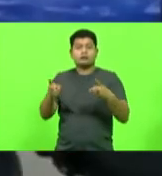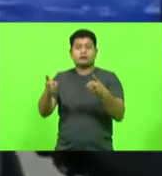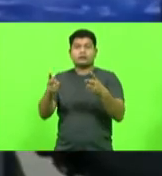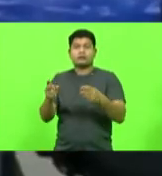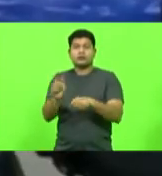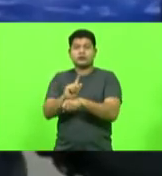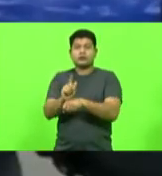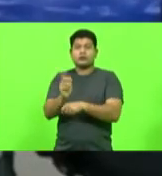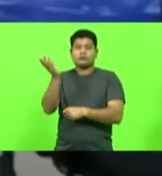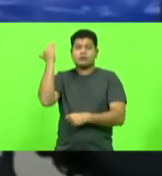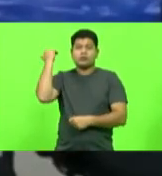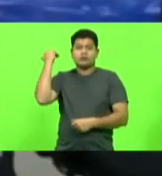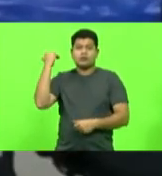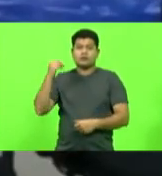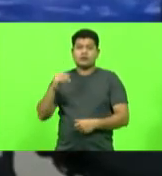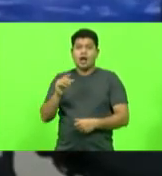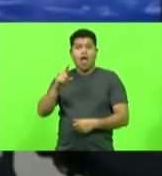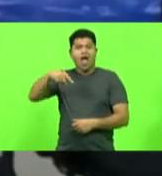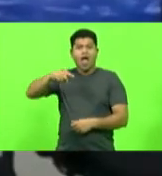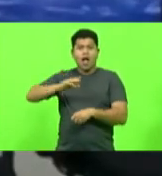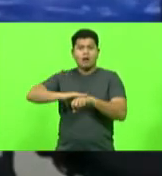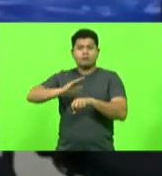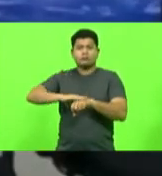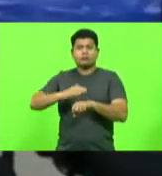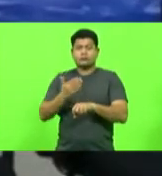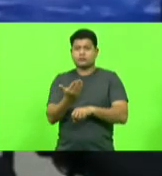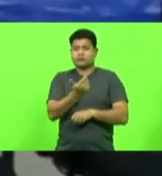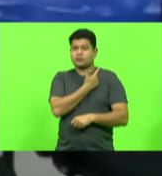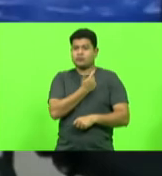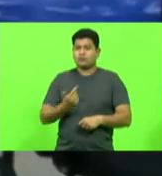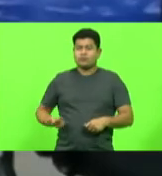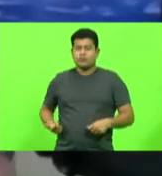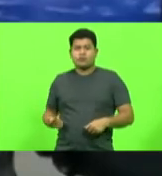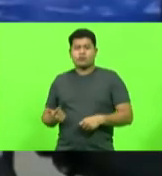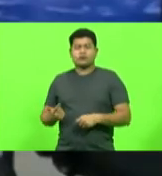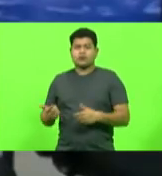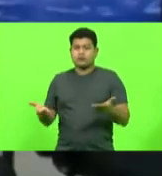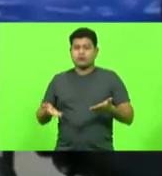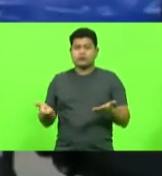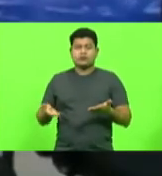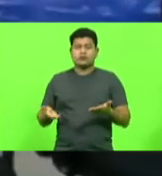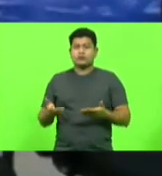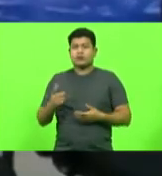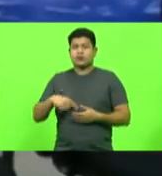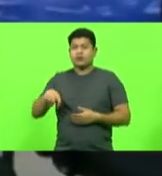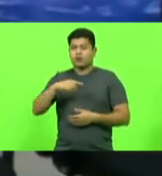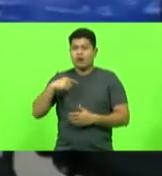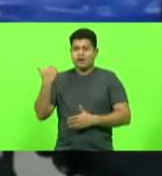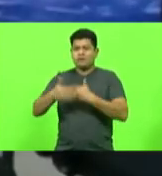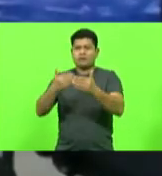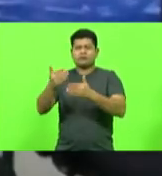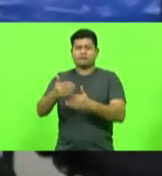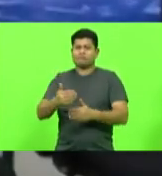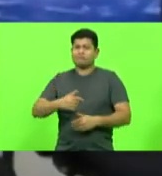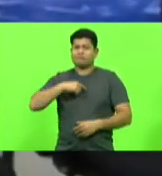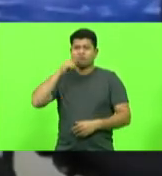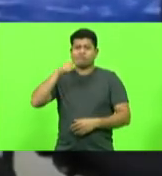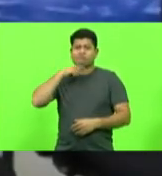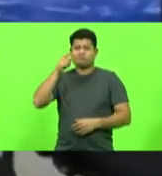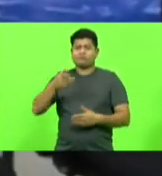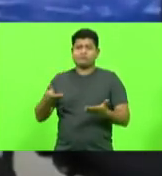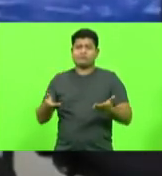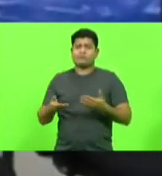gestões anteriores, não é algo novo, algo que a gente pode dizer assim, avançamos, ou tem algo novo, né, nesse